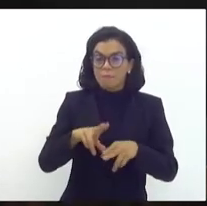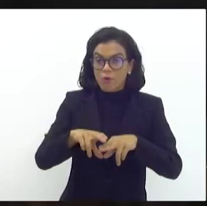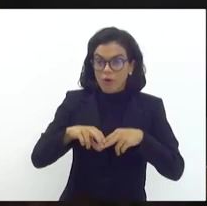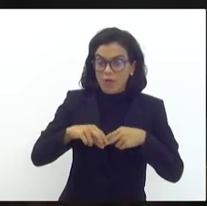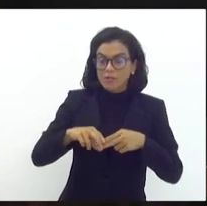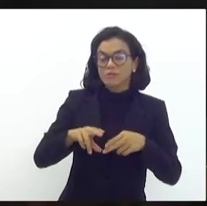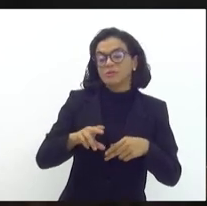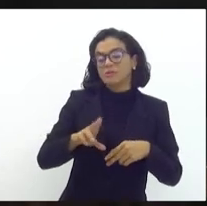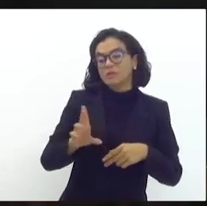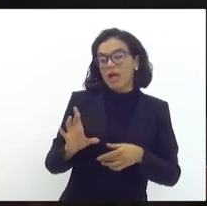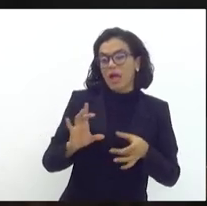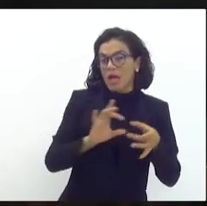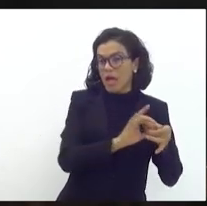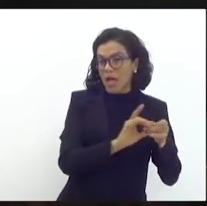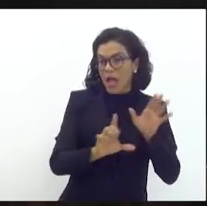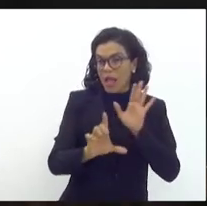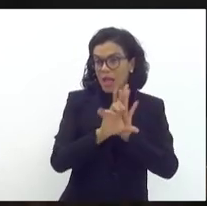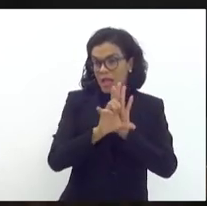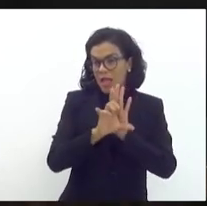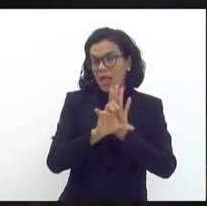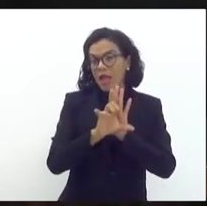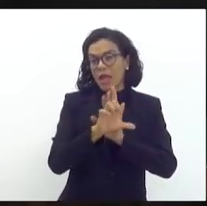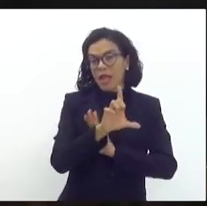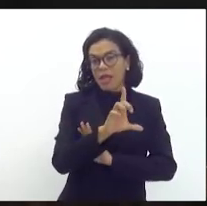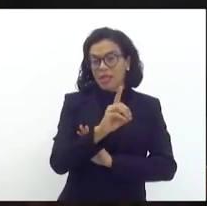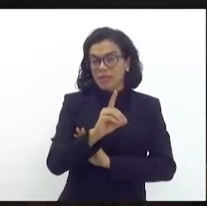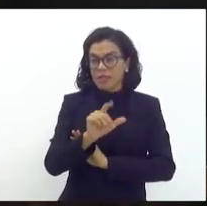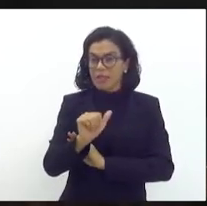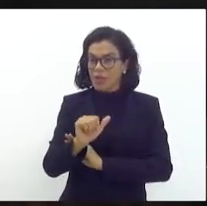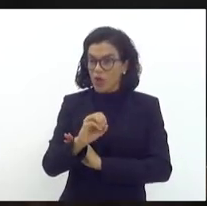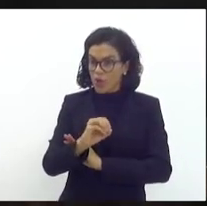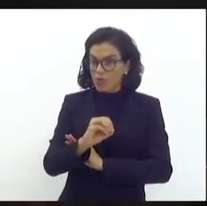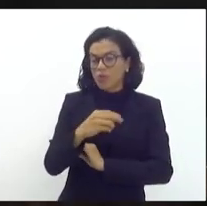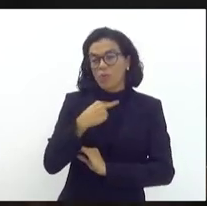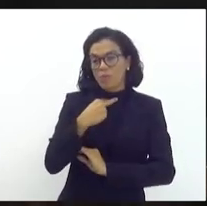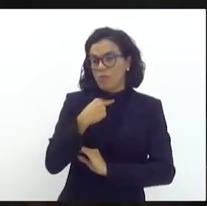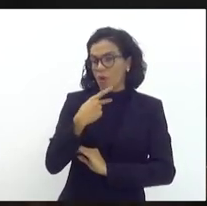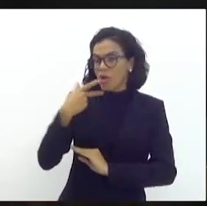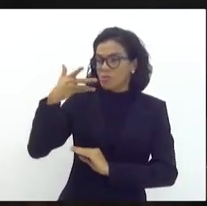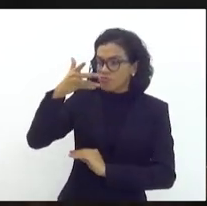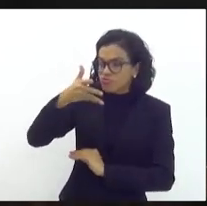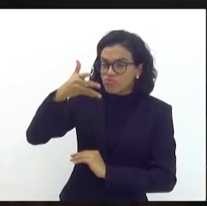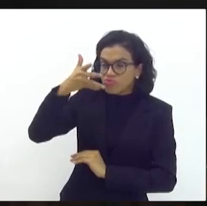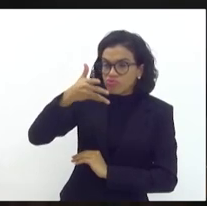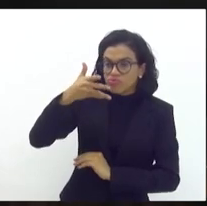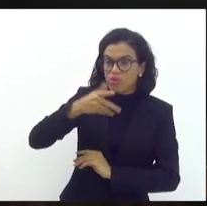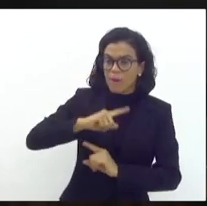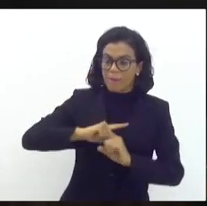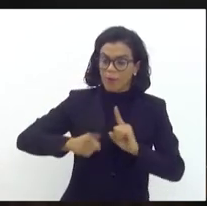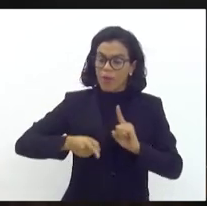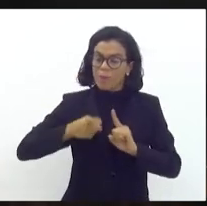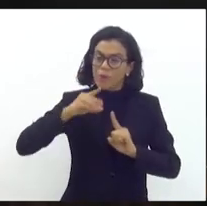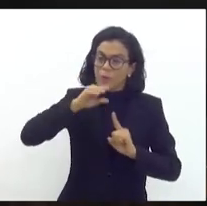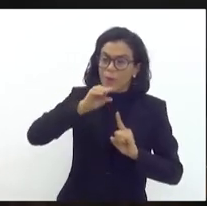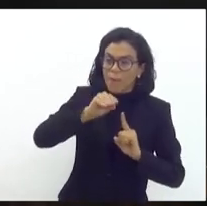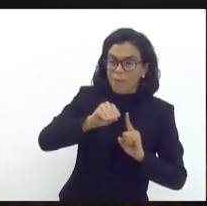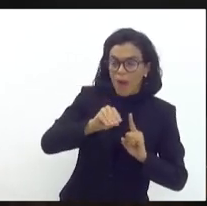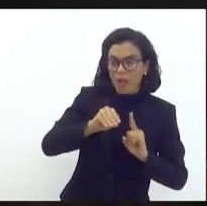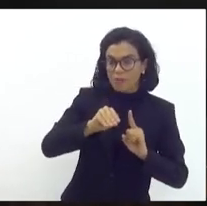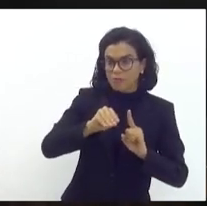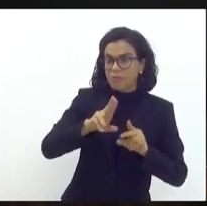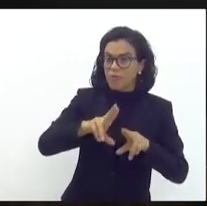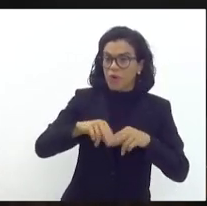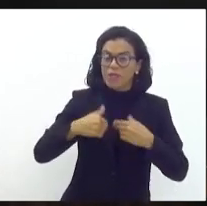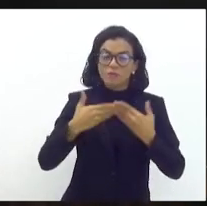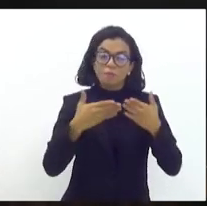lei complementar 69 auditores fiscais ativos não poderão falar então eles estão vetados de falar em função do pedido do secretário de